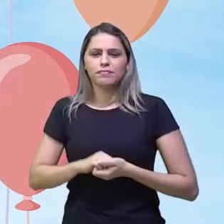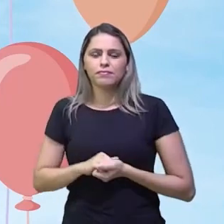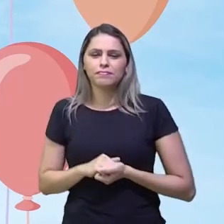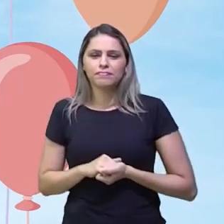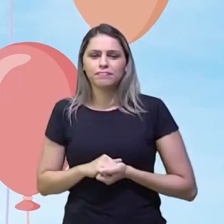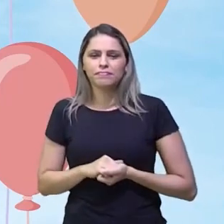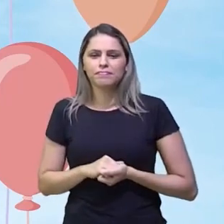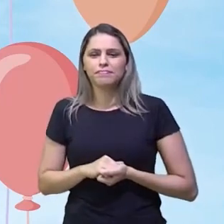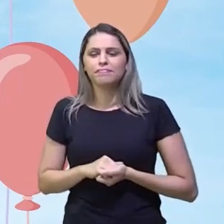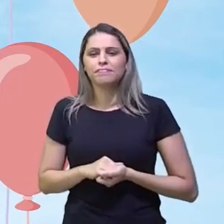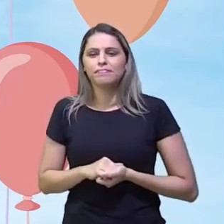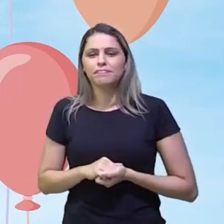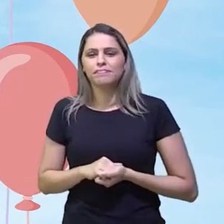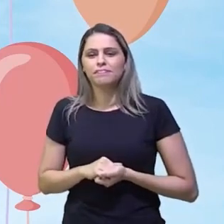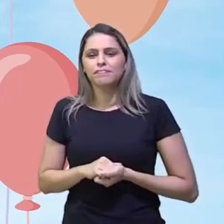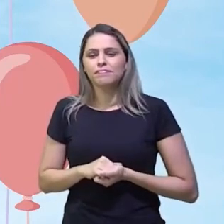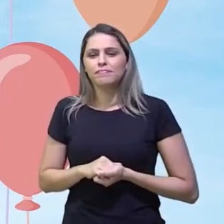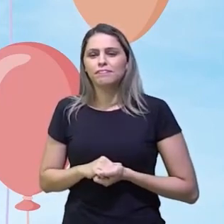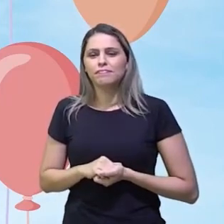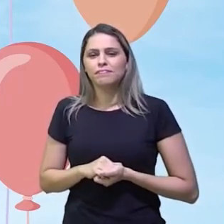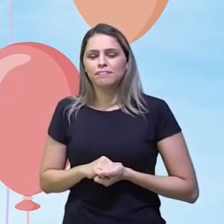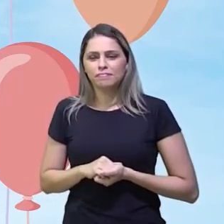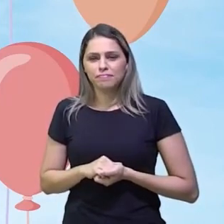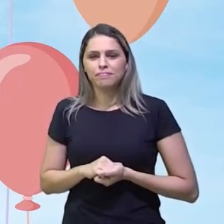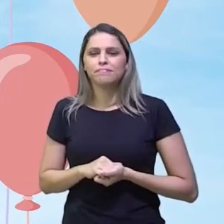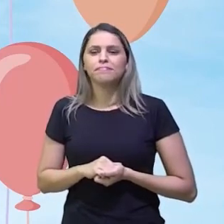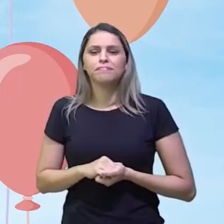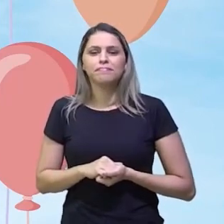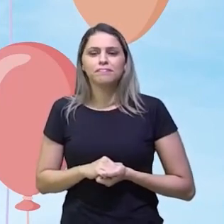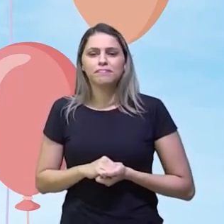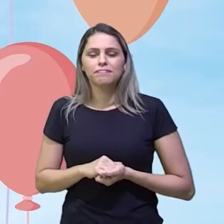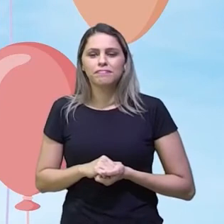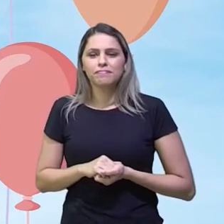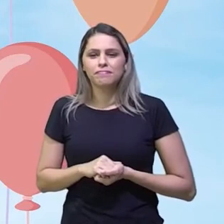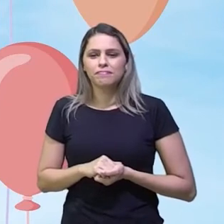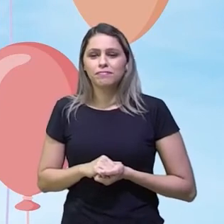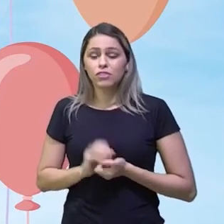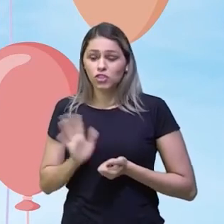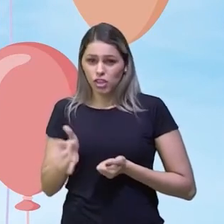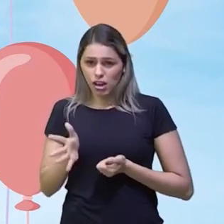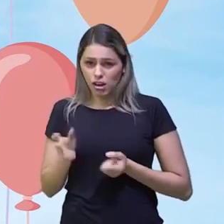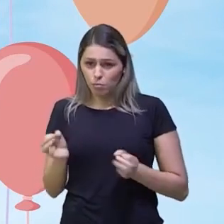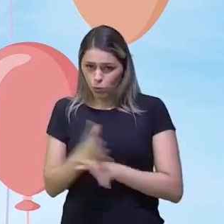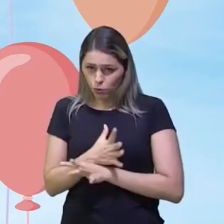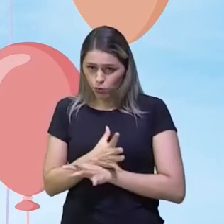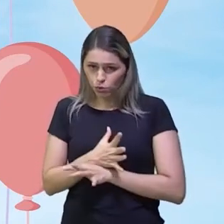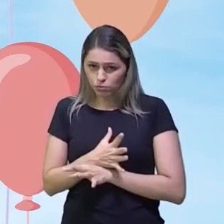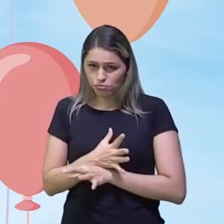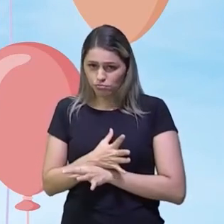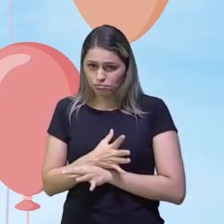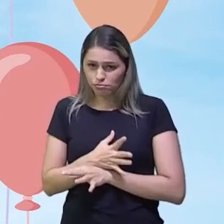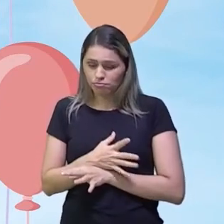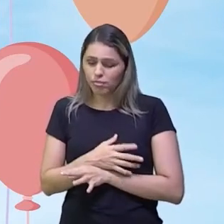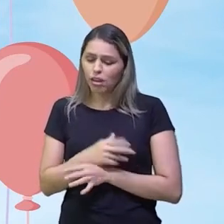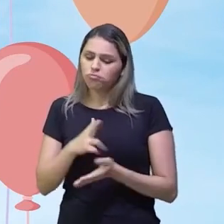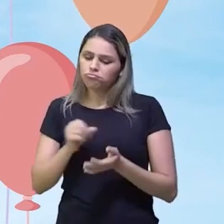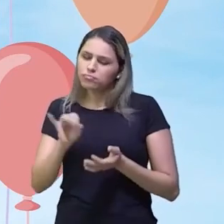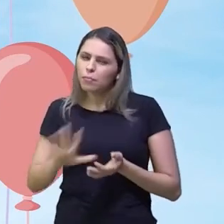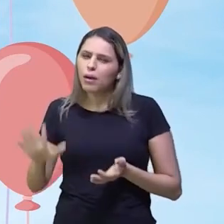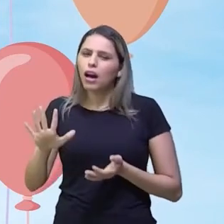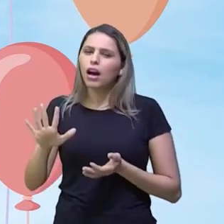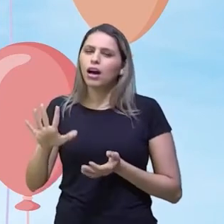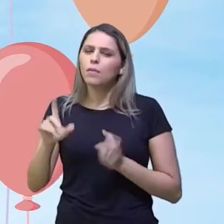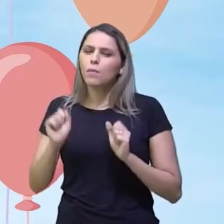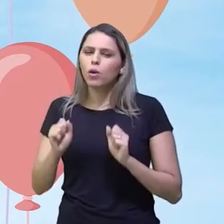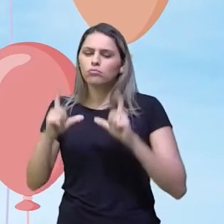Borboleta. Borboleta. Muito bem. Já terminaram? As imagens estão aí, tá? Depois você pode